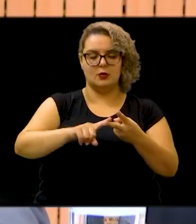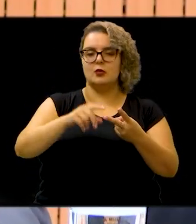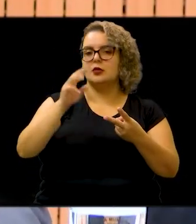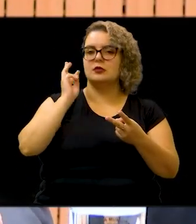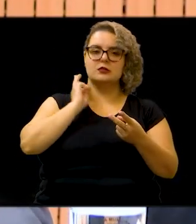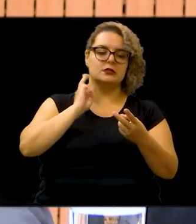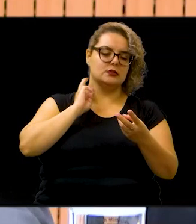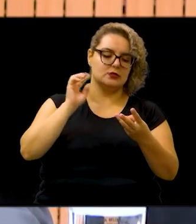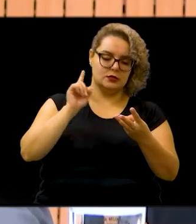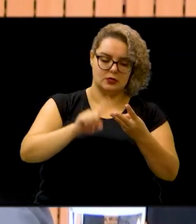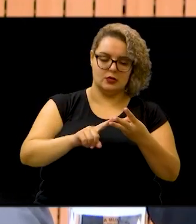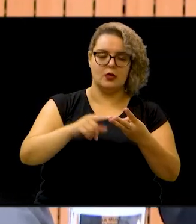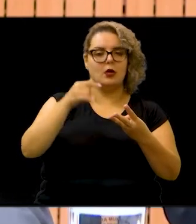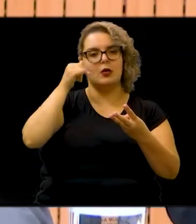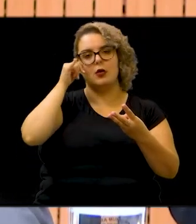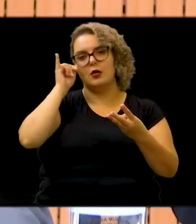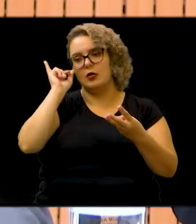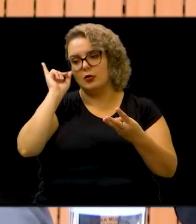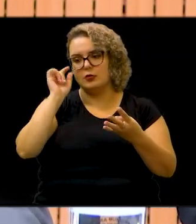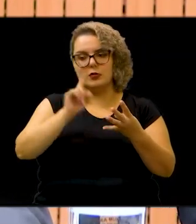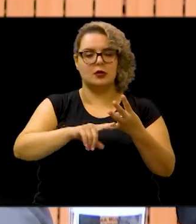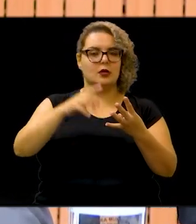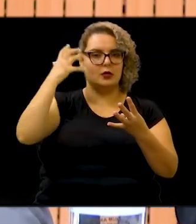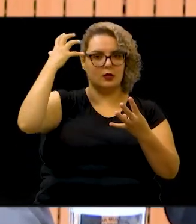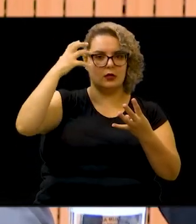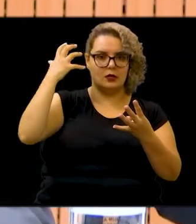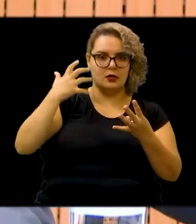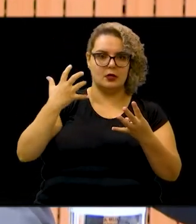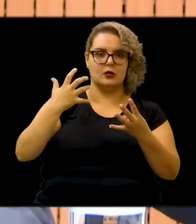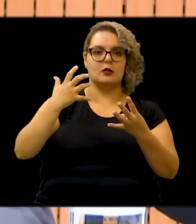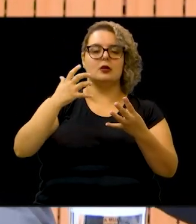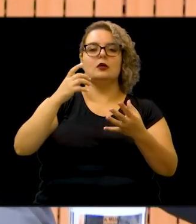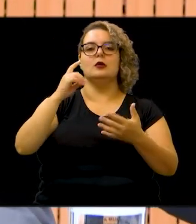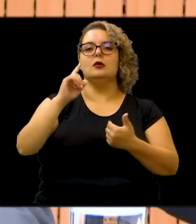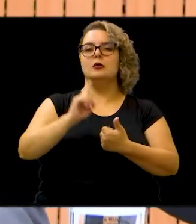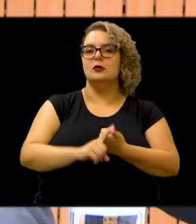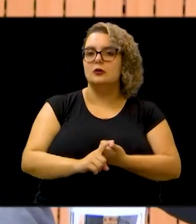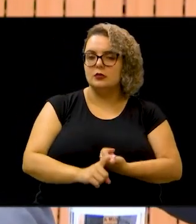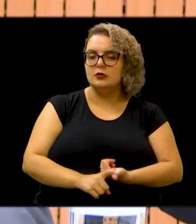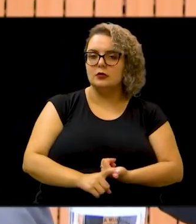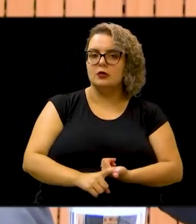vereador Gustavo Peta, o vereador Cecílio Santos, o Paulo Bufo, Guida Calisto,